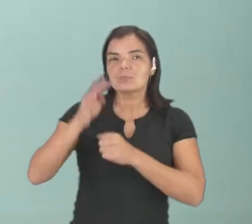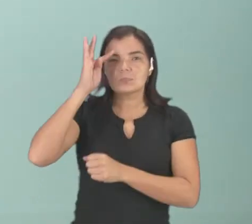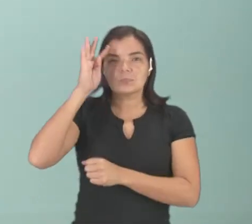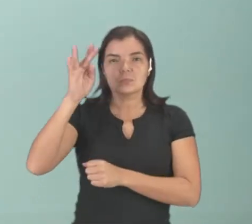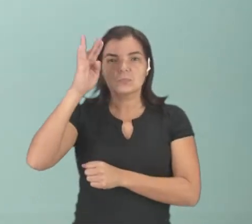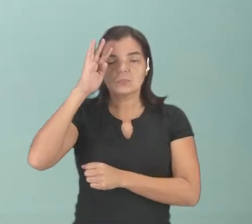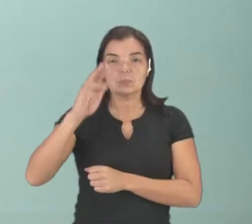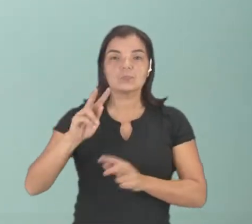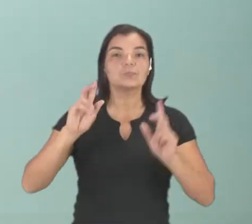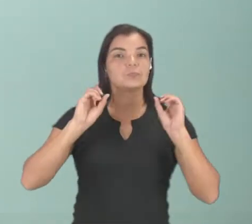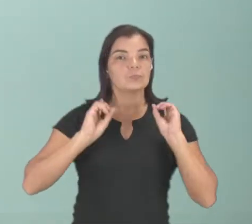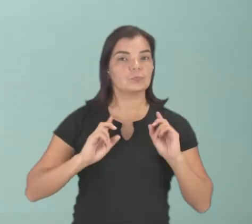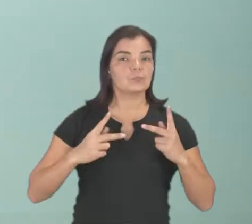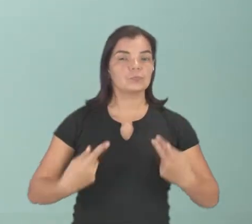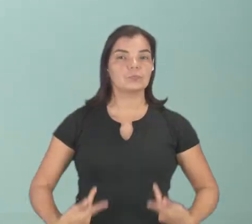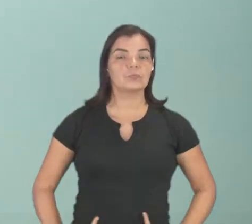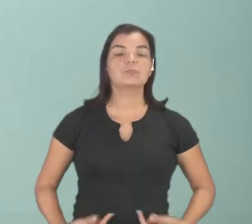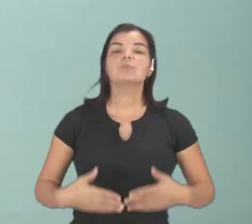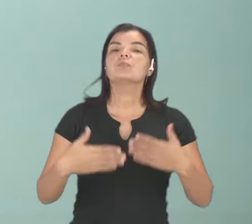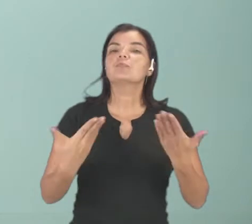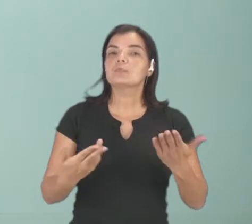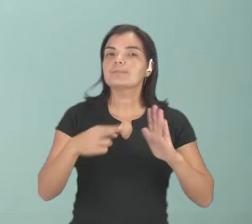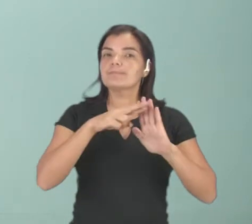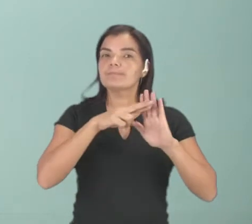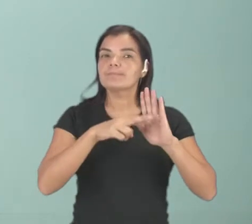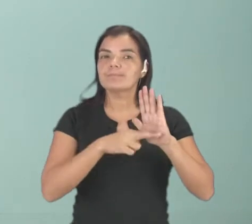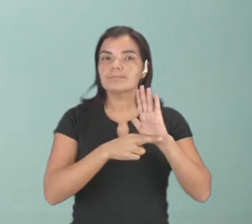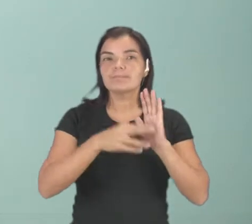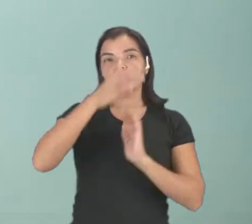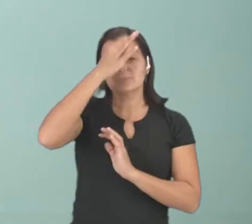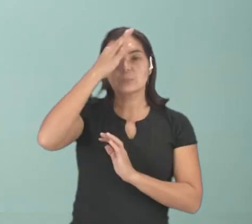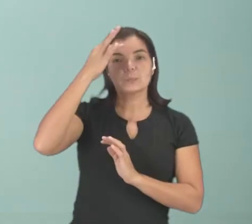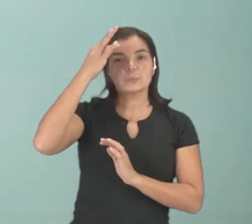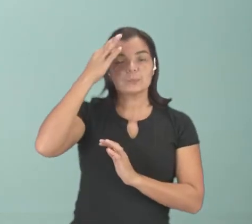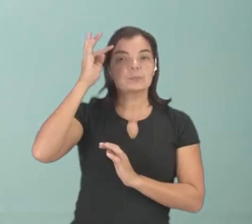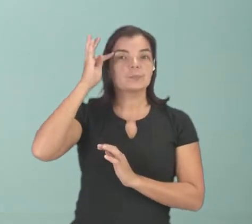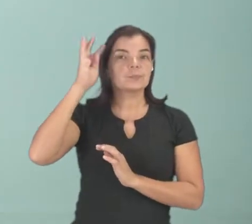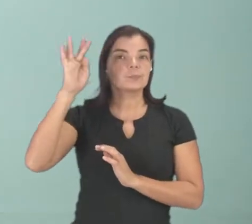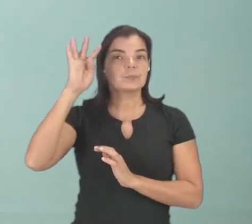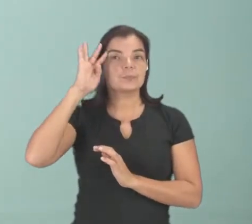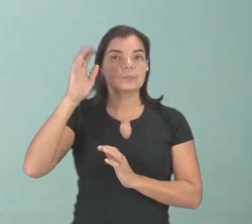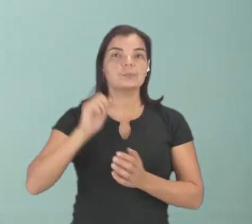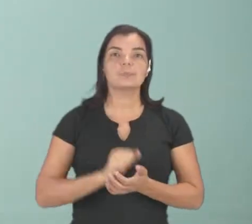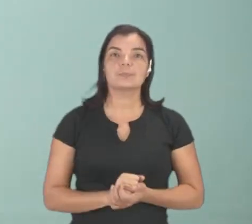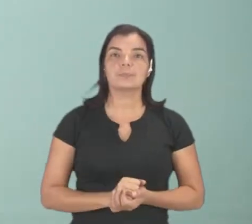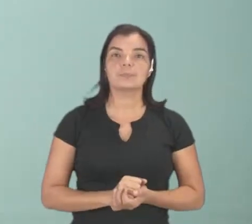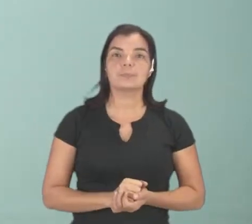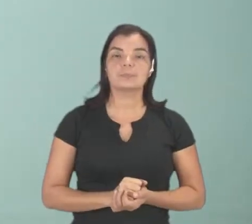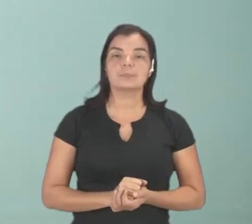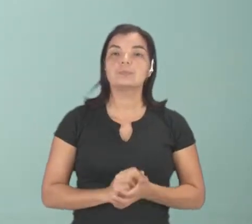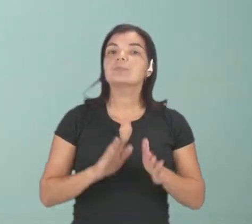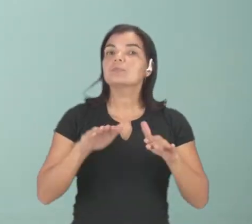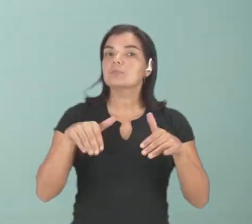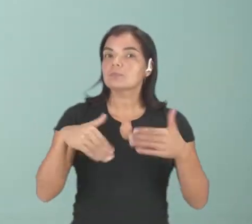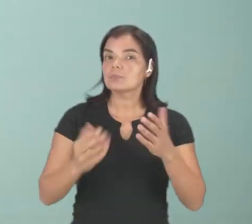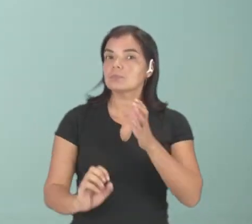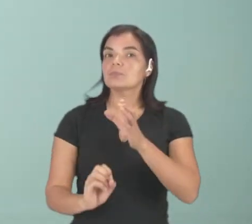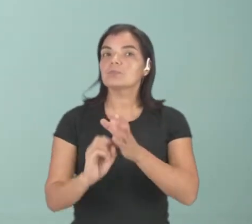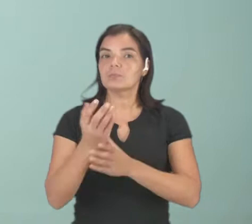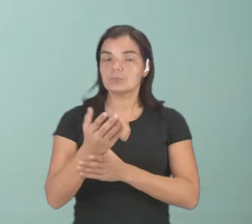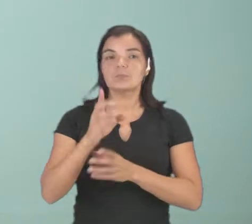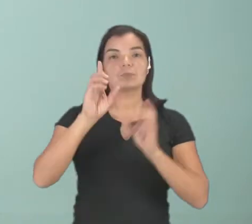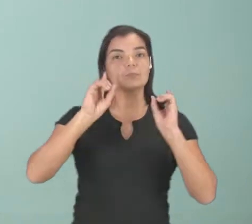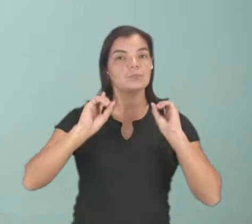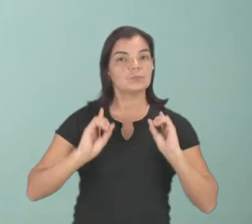dos direitos humanos. Quais são os princípios filosóficos, teóricos, dos quais derivam